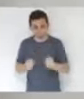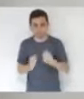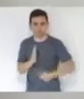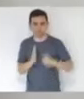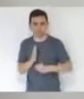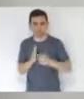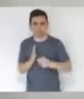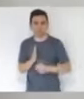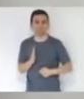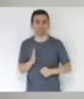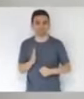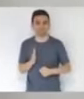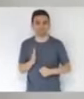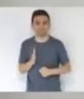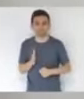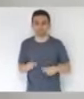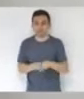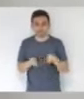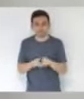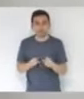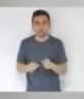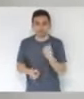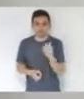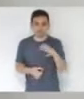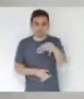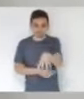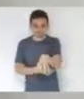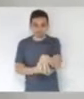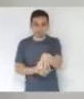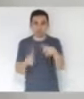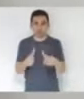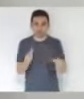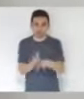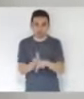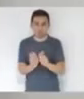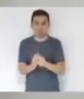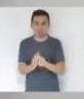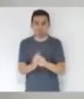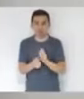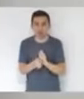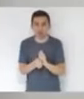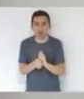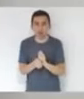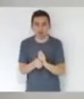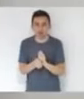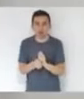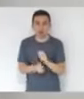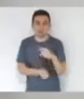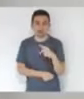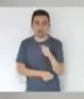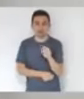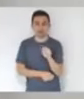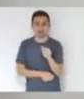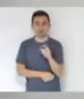Um posto de emissão de passaporte, reivindicação antiga, não só de Blumenau, mas do Médio Vale,